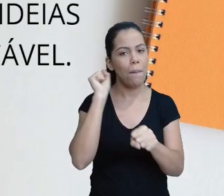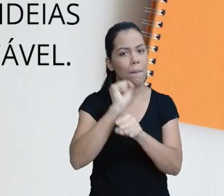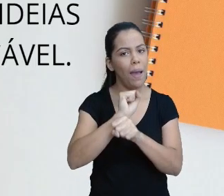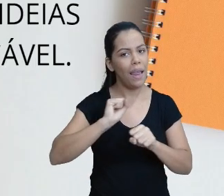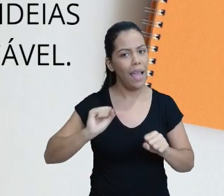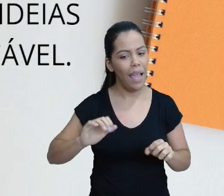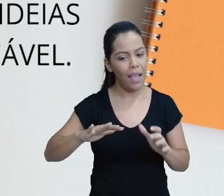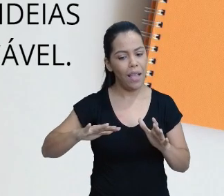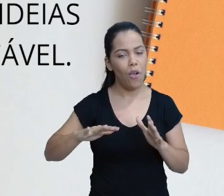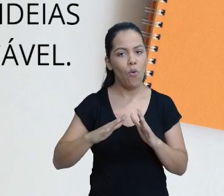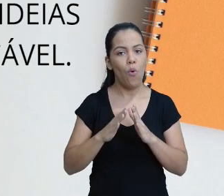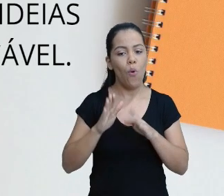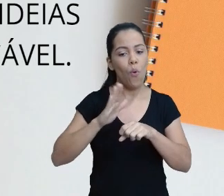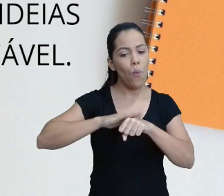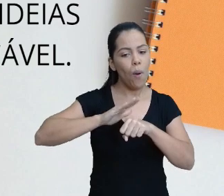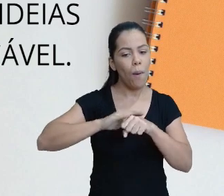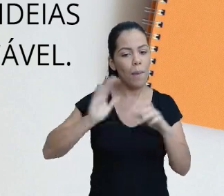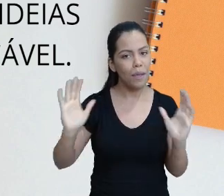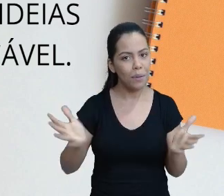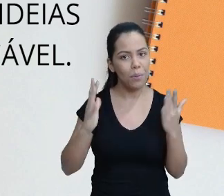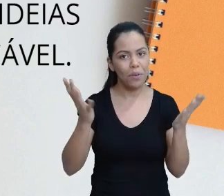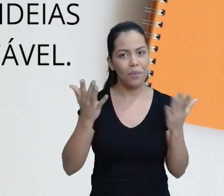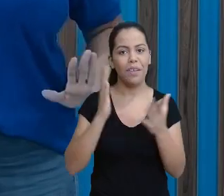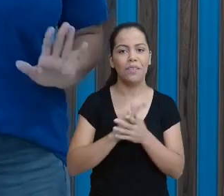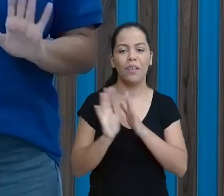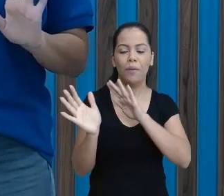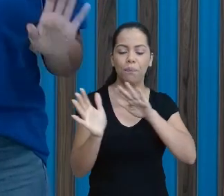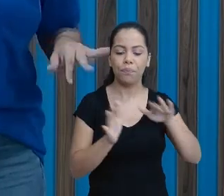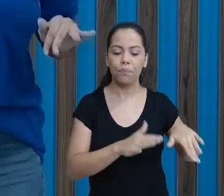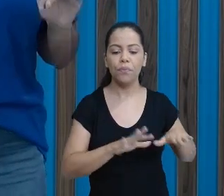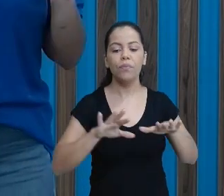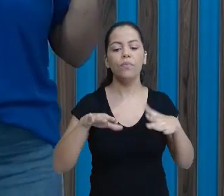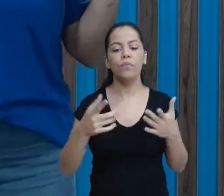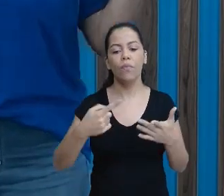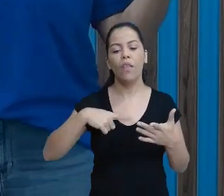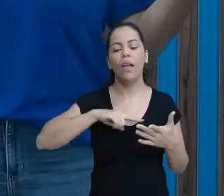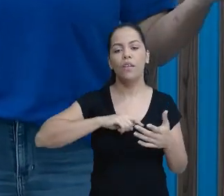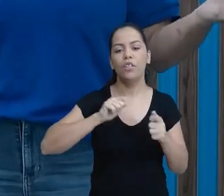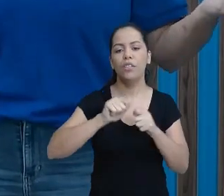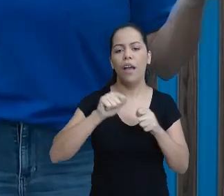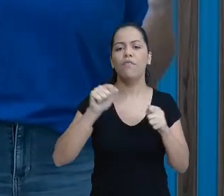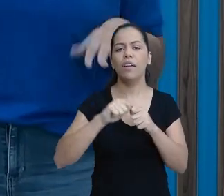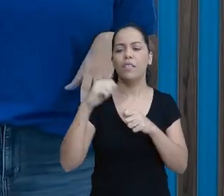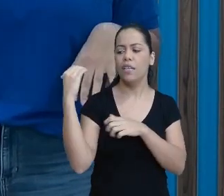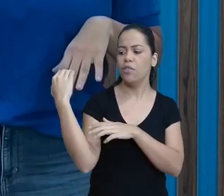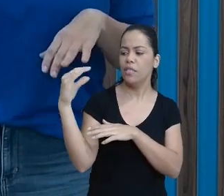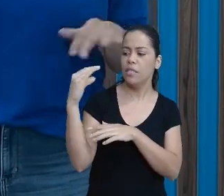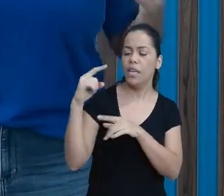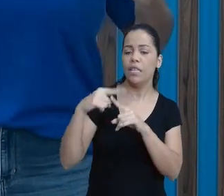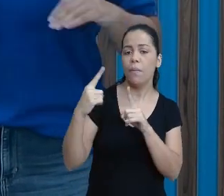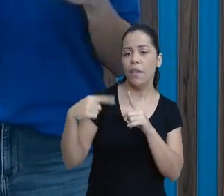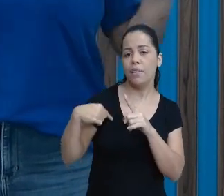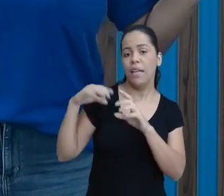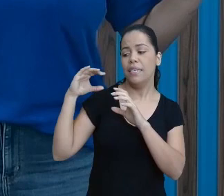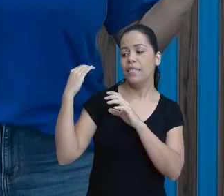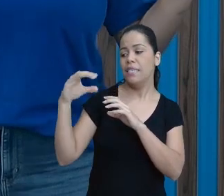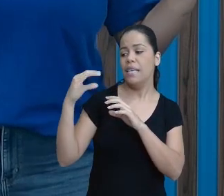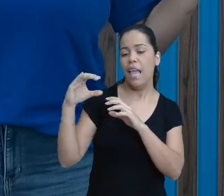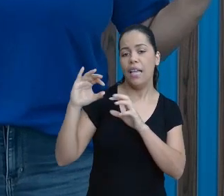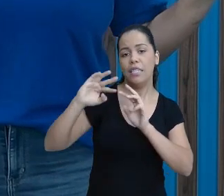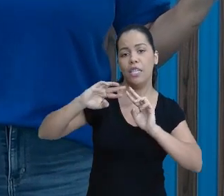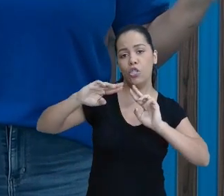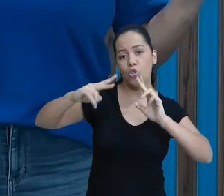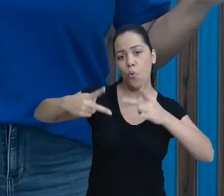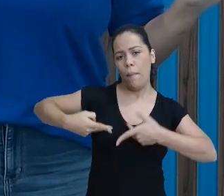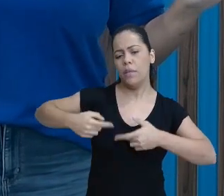cunho científico. Claro, porque a gente está fazendo ciência. Embora seja ciências humanas, e eu sou uma grande defensora